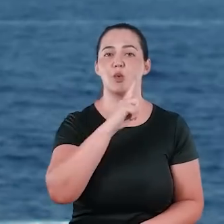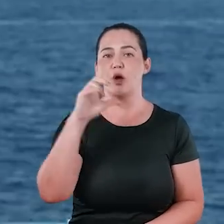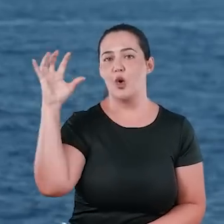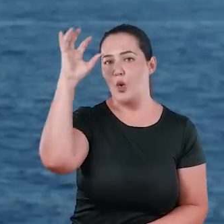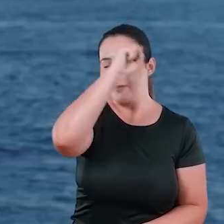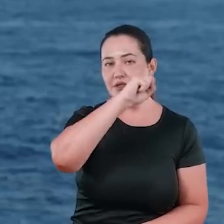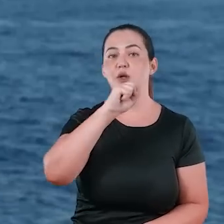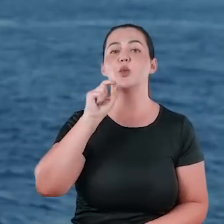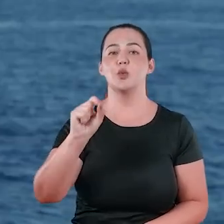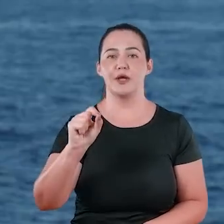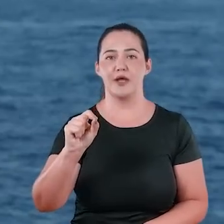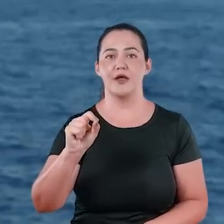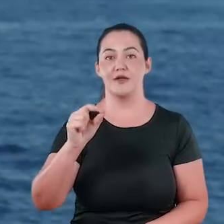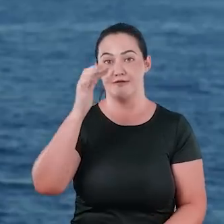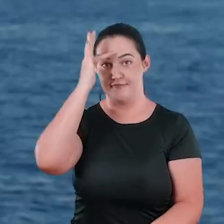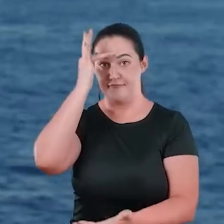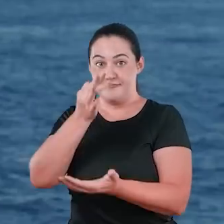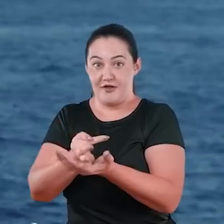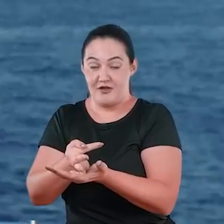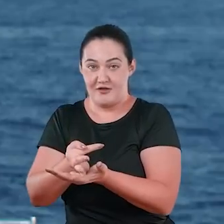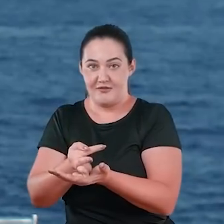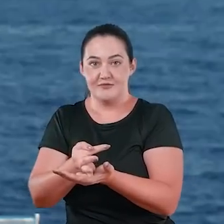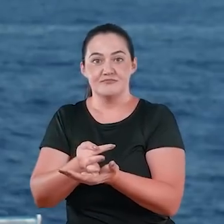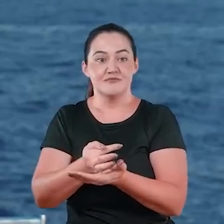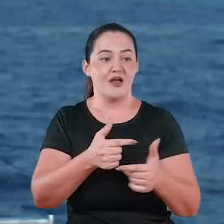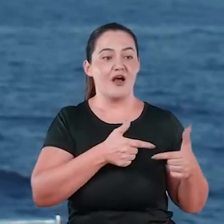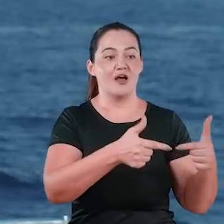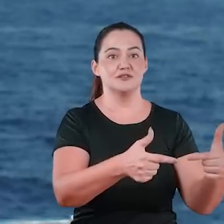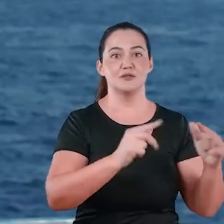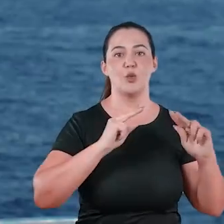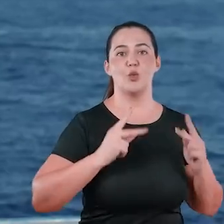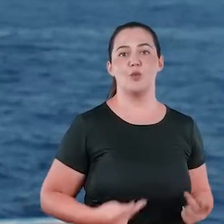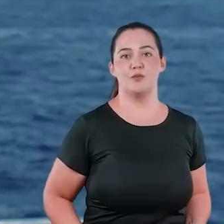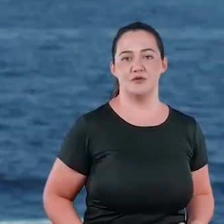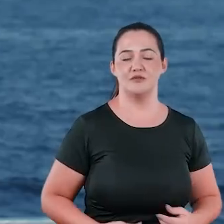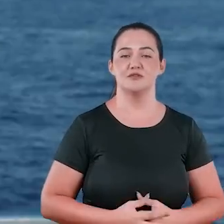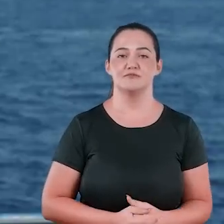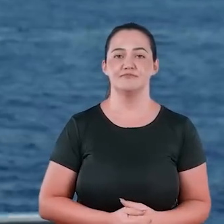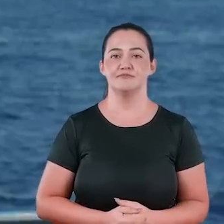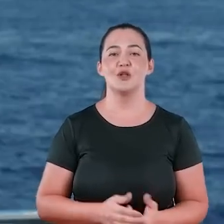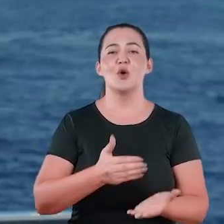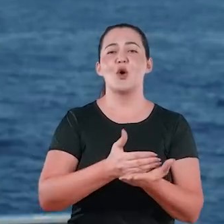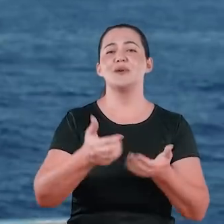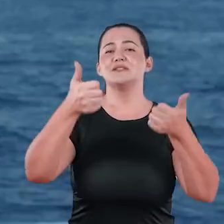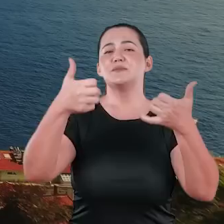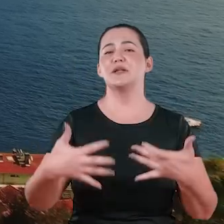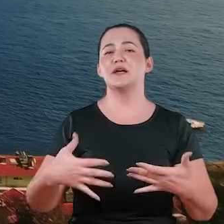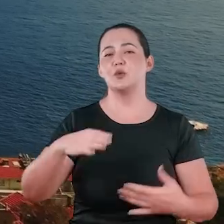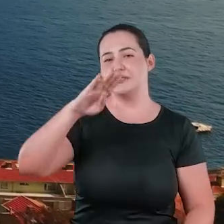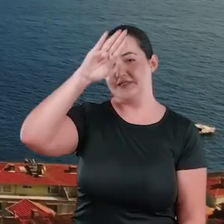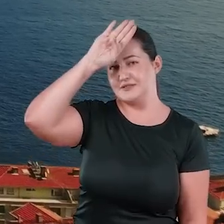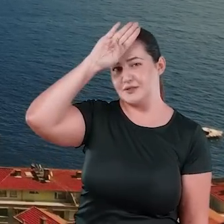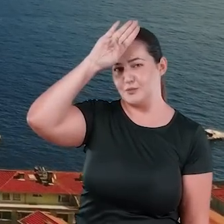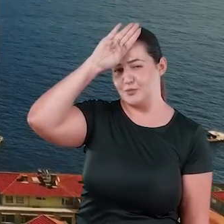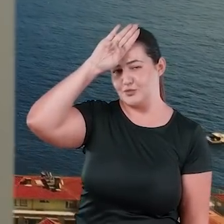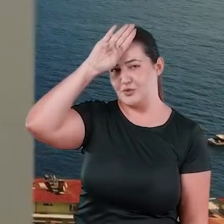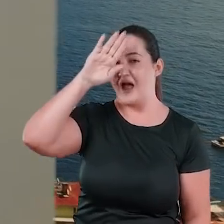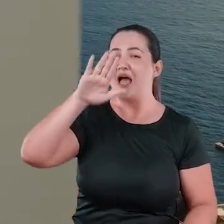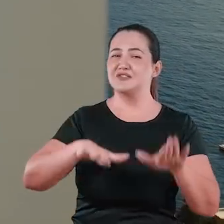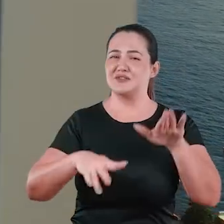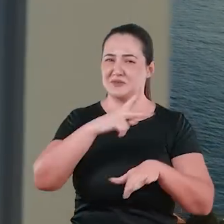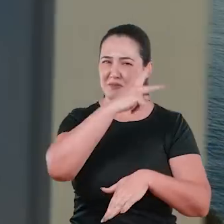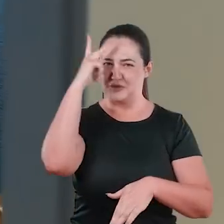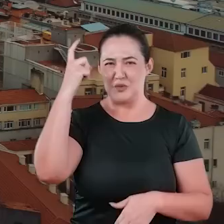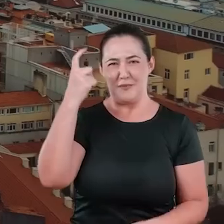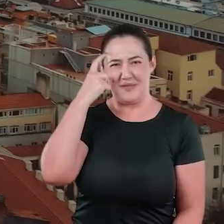a relação entre a fé e as ações humanas. Vamos começar falando de Istambul. Muitas pessoas confundem